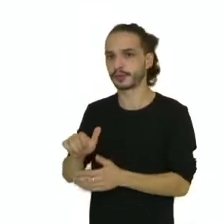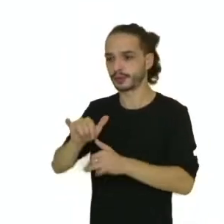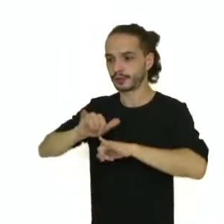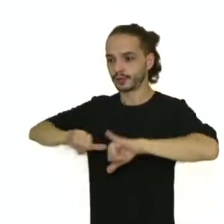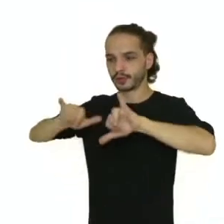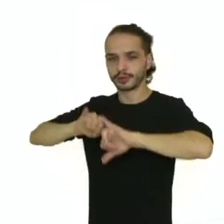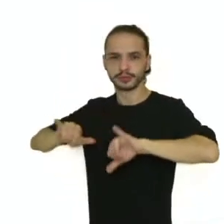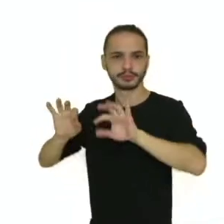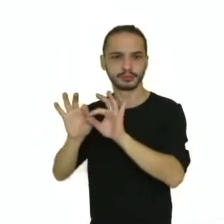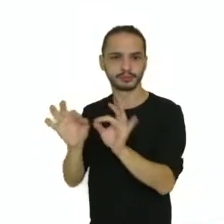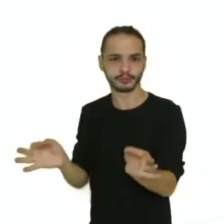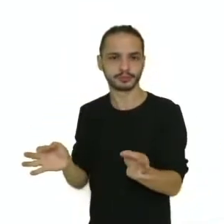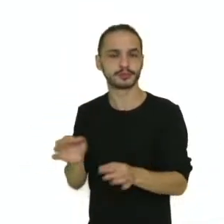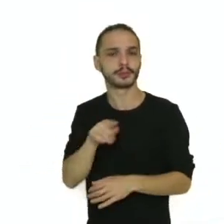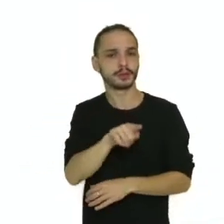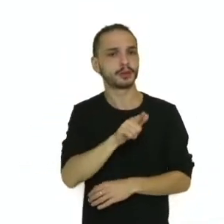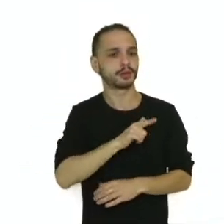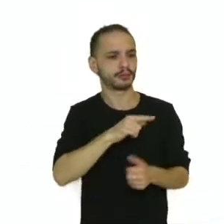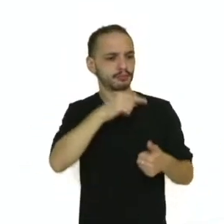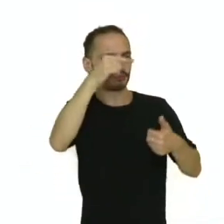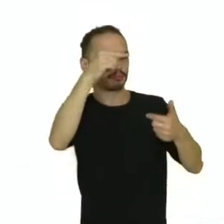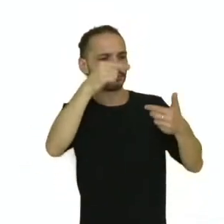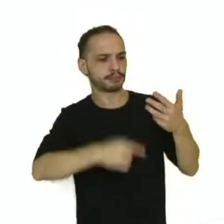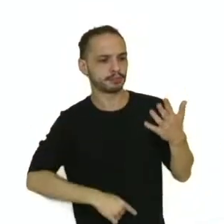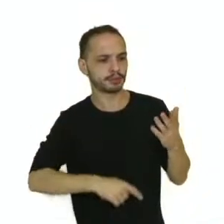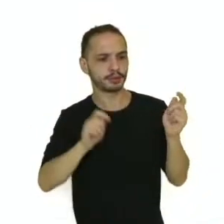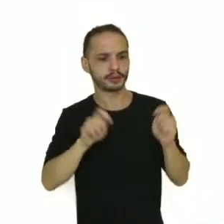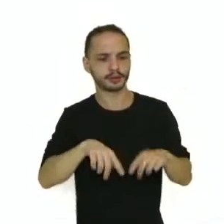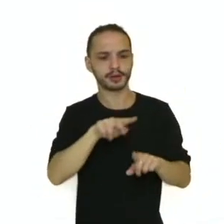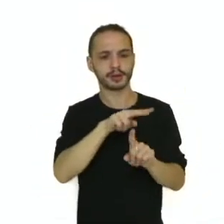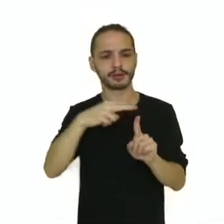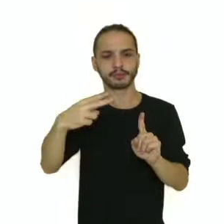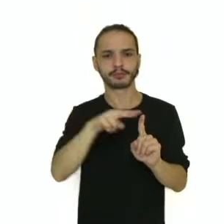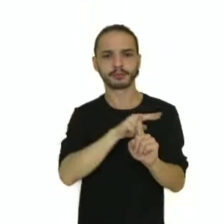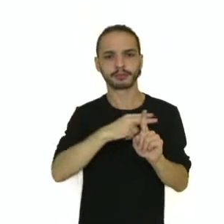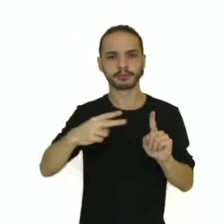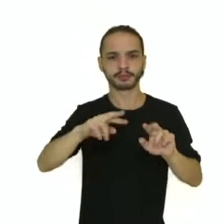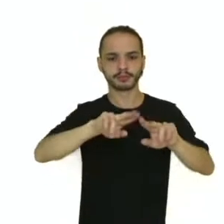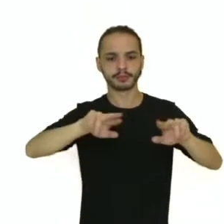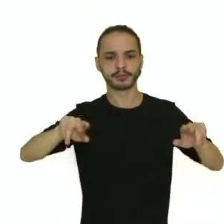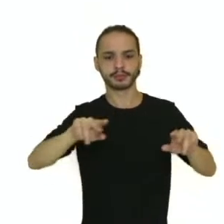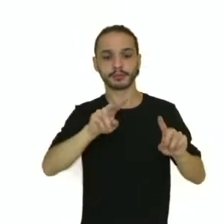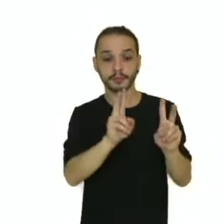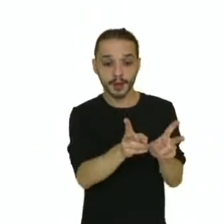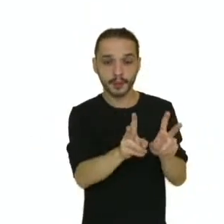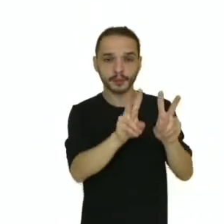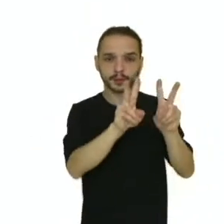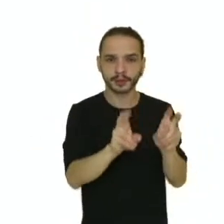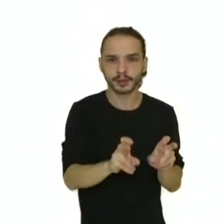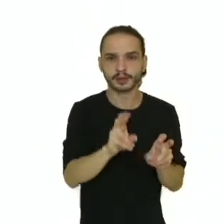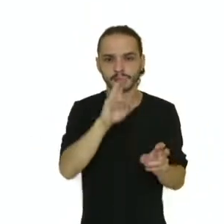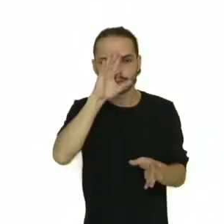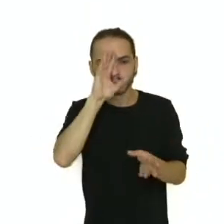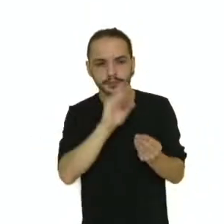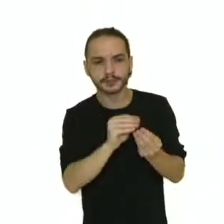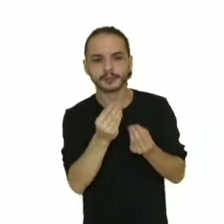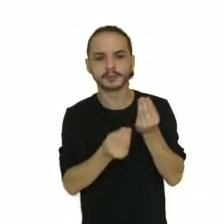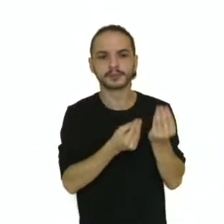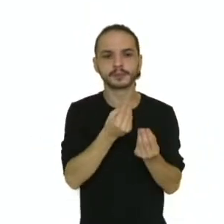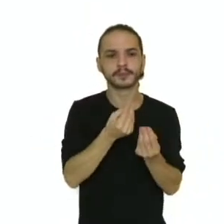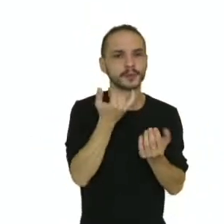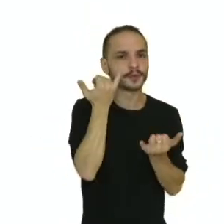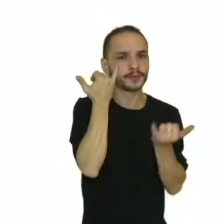com diversos elementos para oferecer ao leitor várias versões de um mesmo tema e interpretações dos dados e acontecimentos.